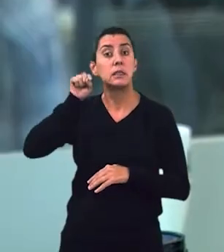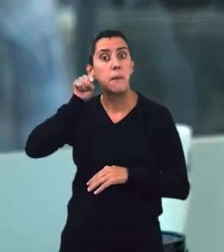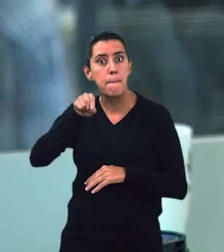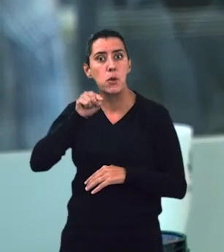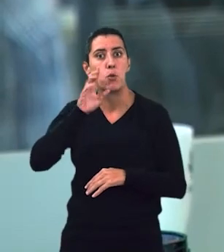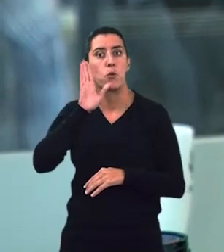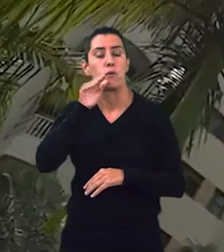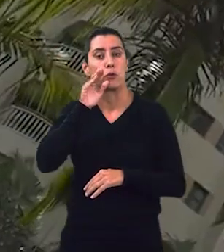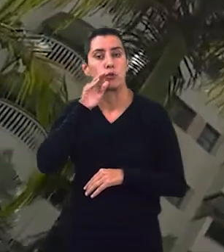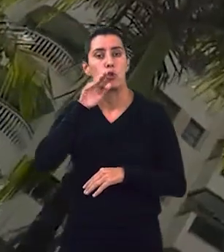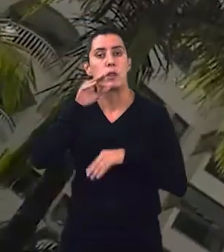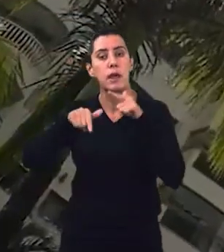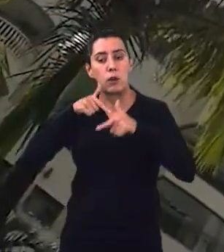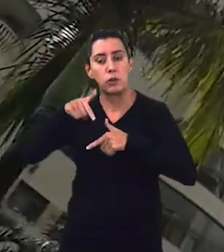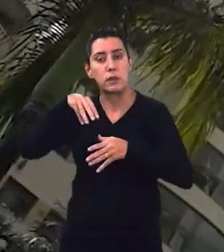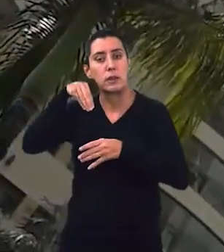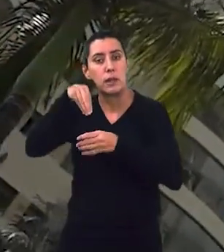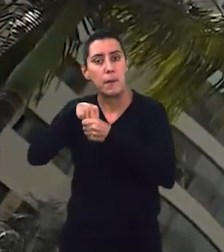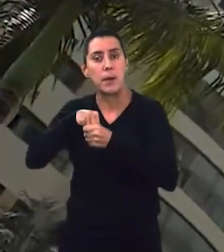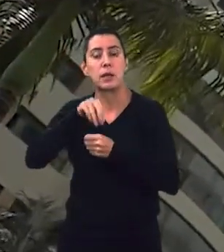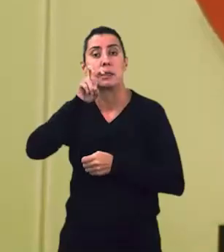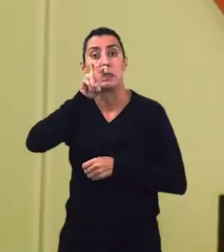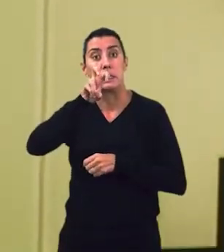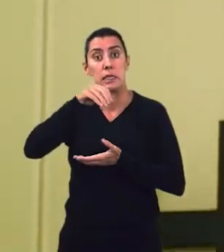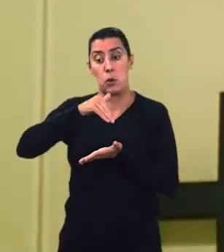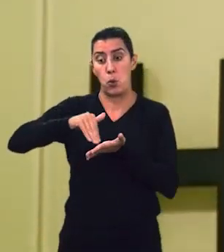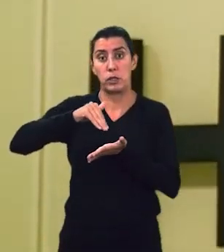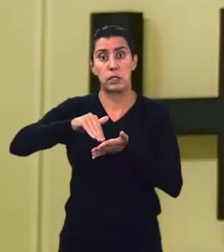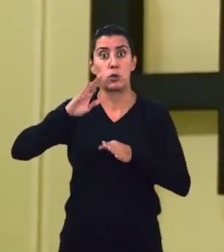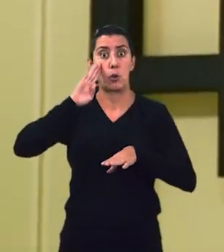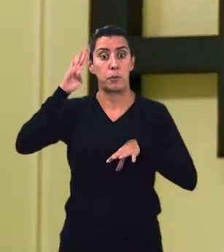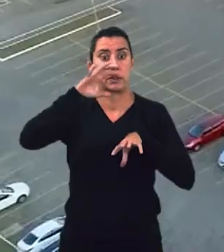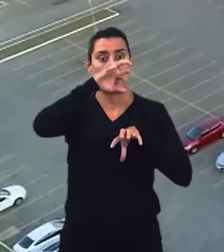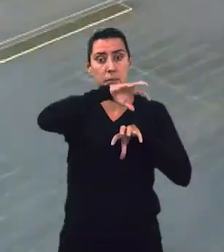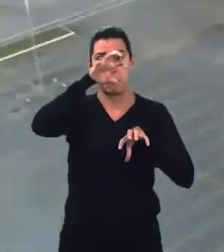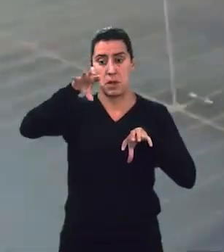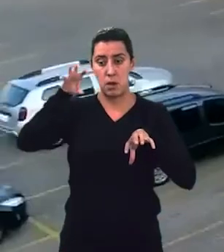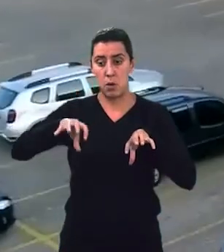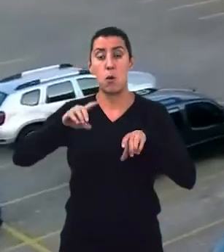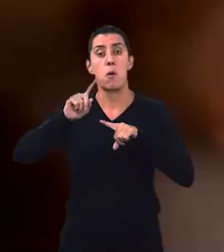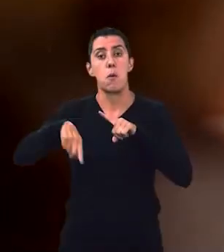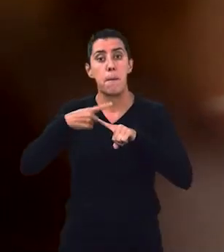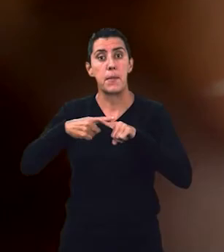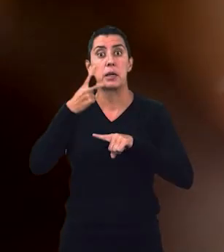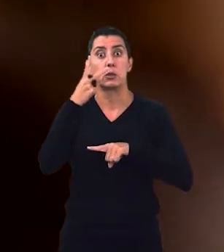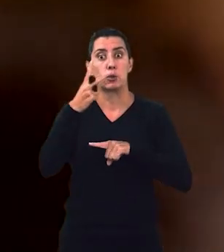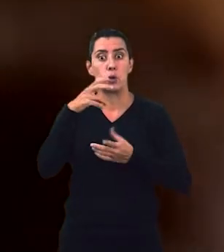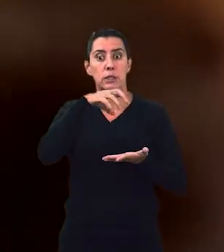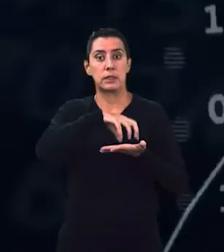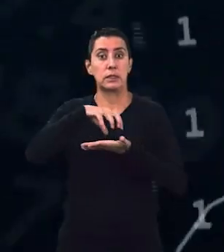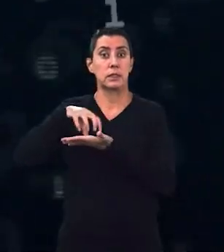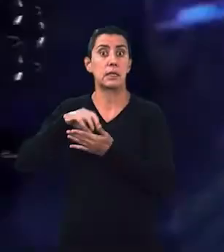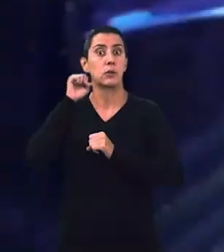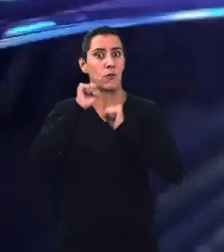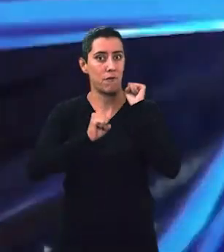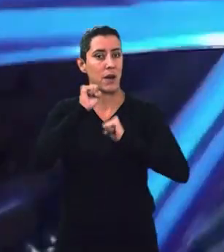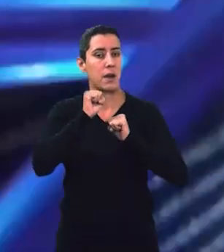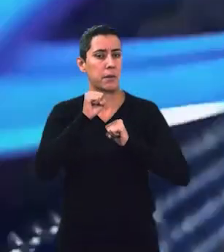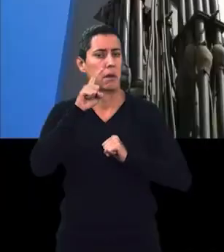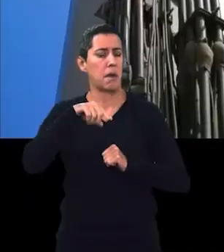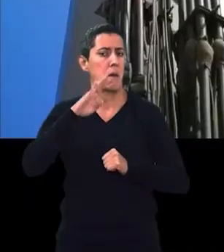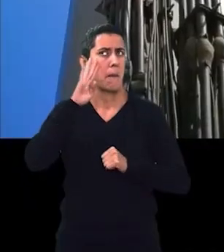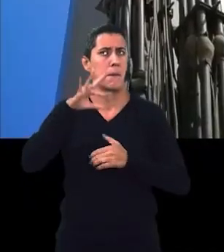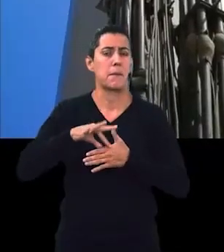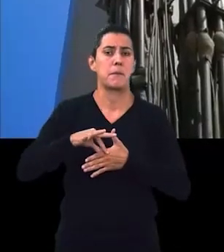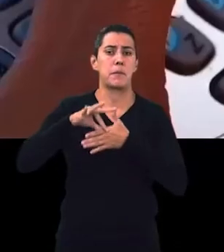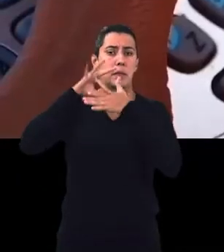indiretos na operação de 5 escritórios regionais e 2 centros de fabricação. Somos líderes no mercado nacional